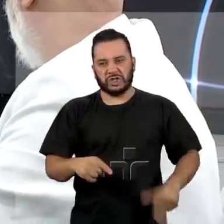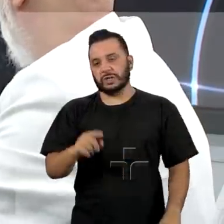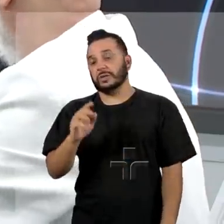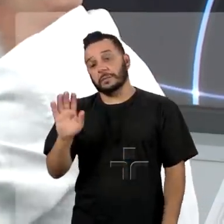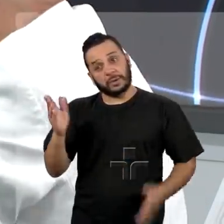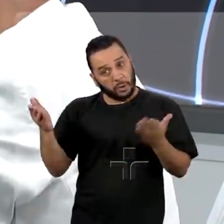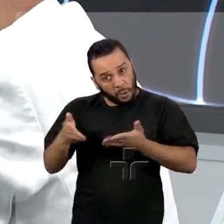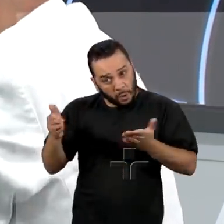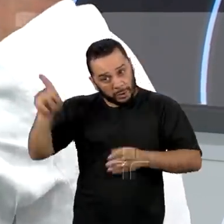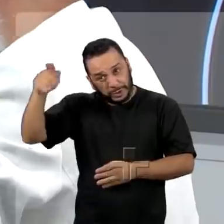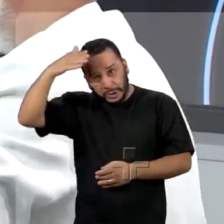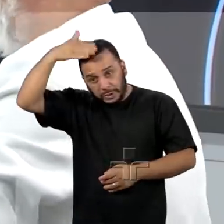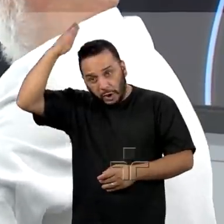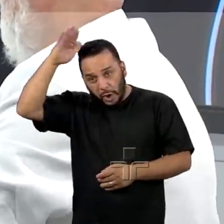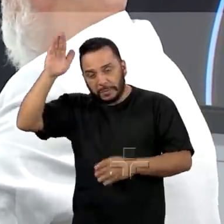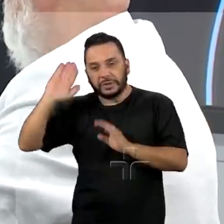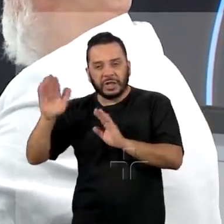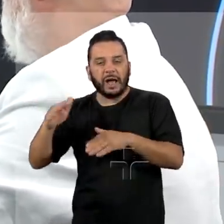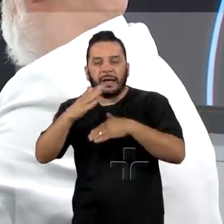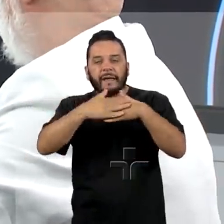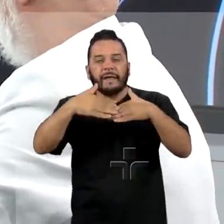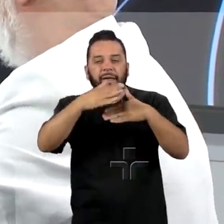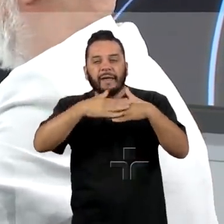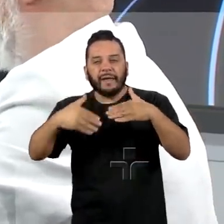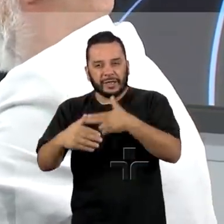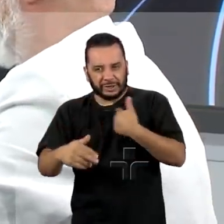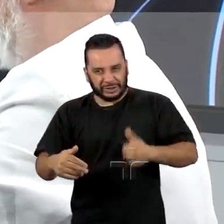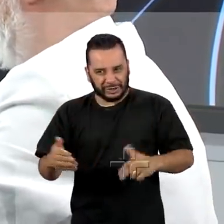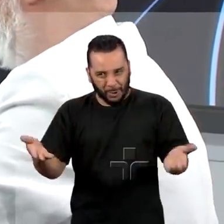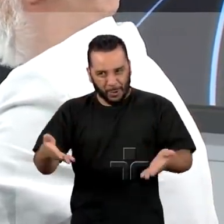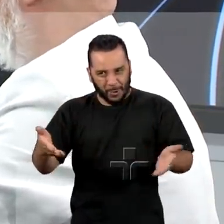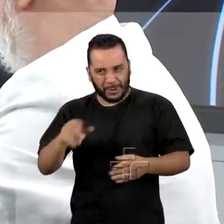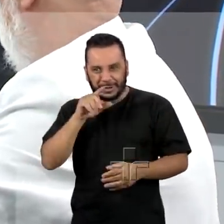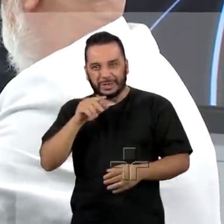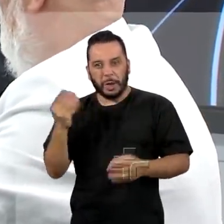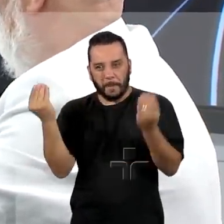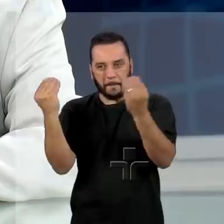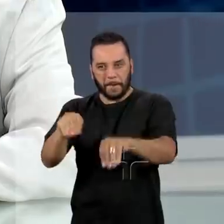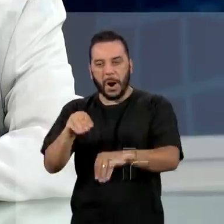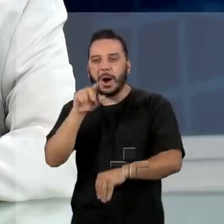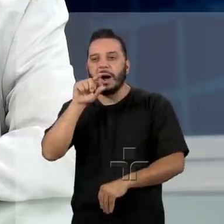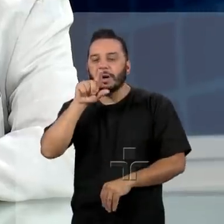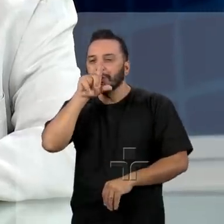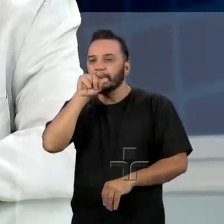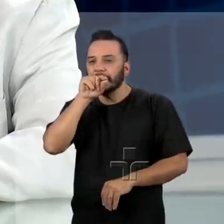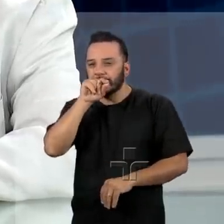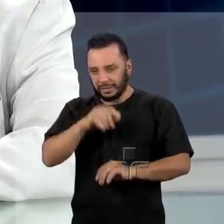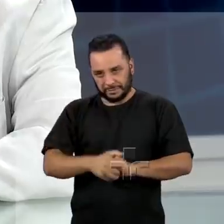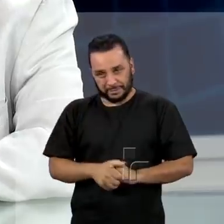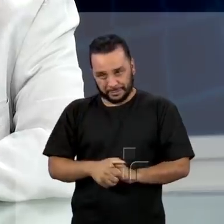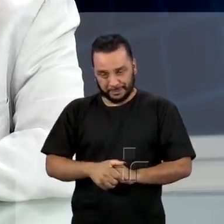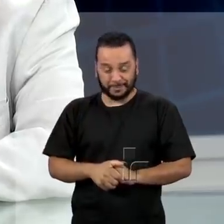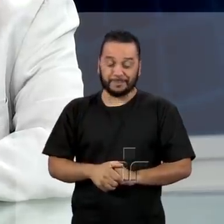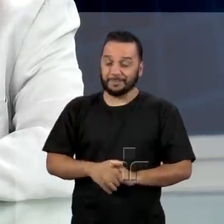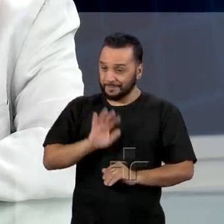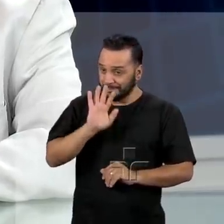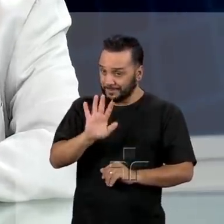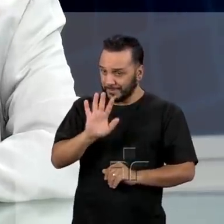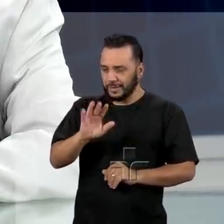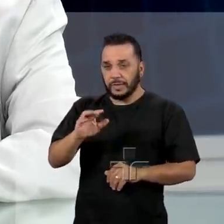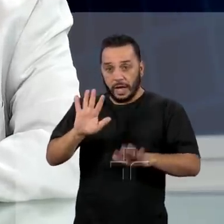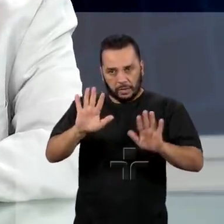da China, né, do líder chinês. Eu acho que isso é importante, que o Pfeiffer falava. Tem toda a razão. Porque, agora, com relação